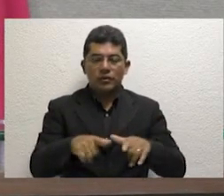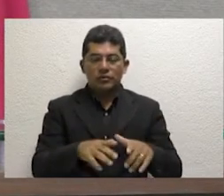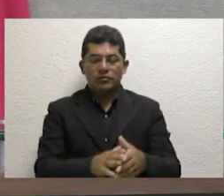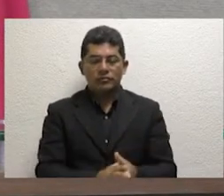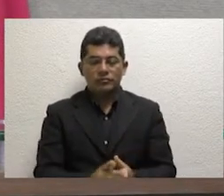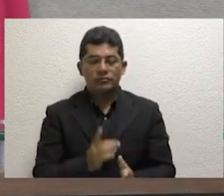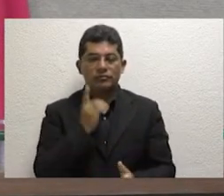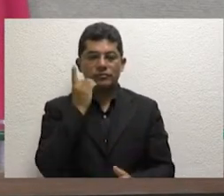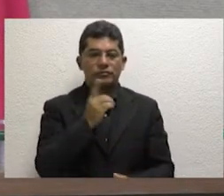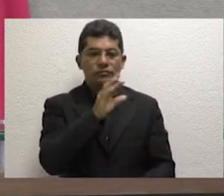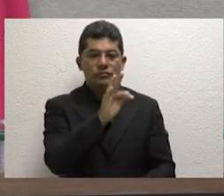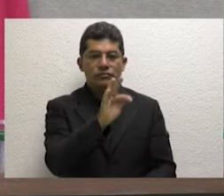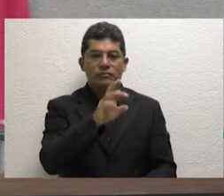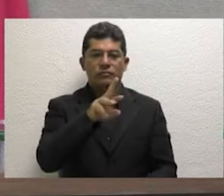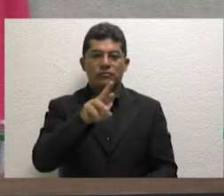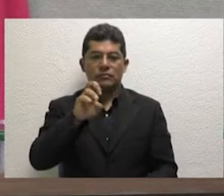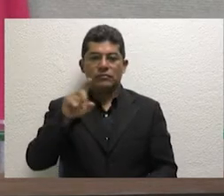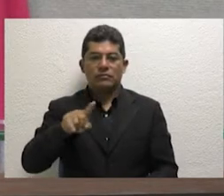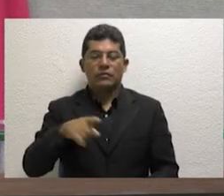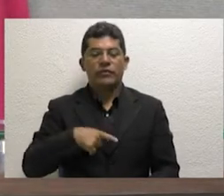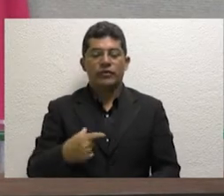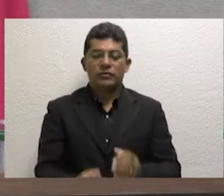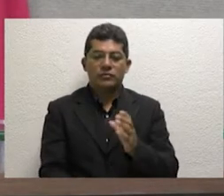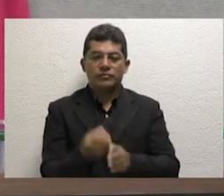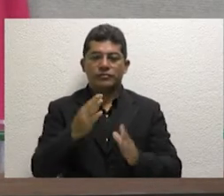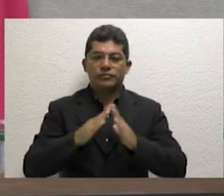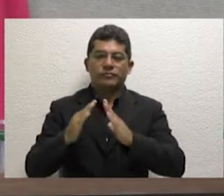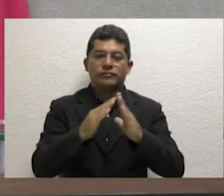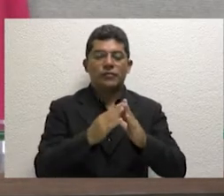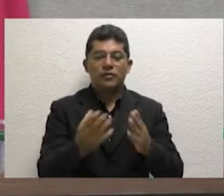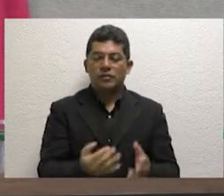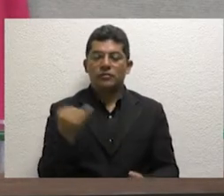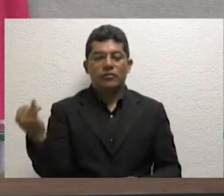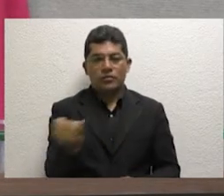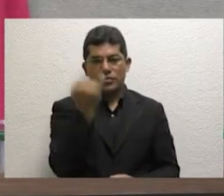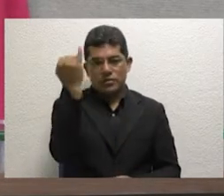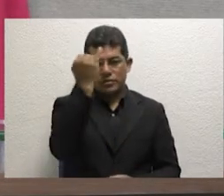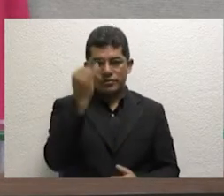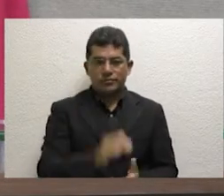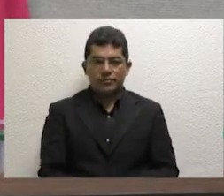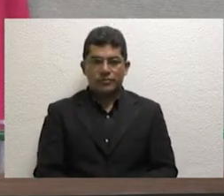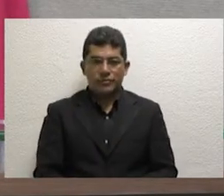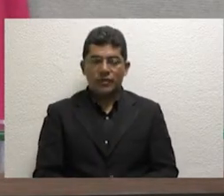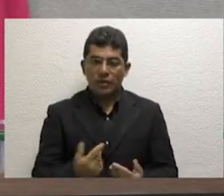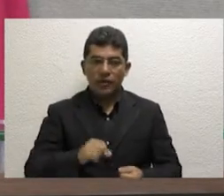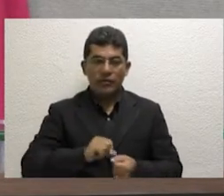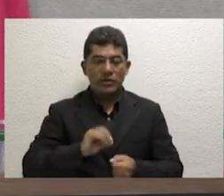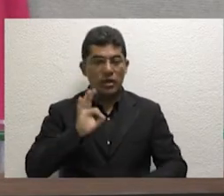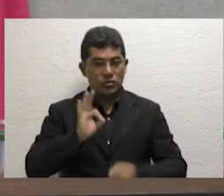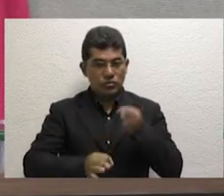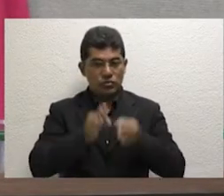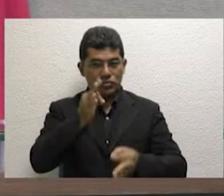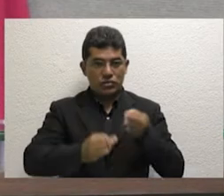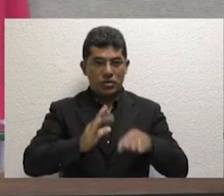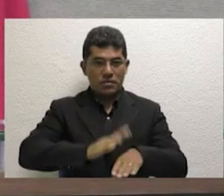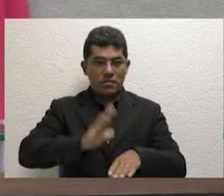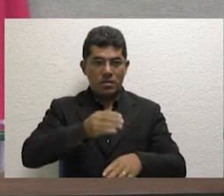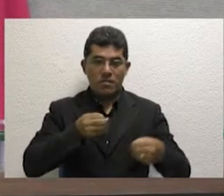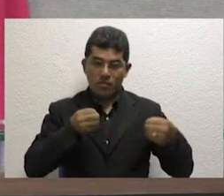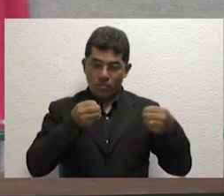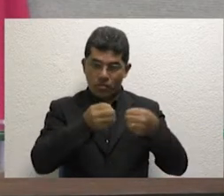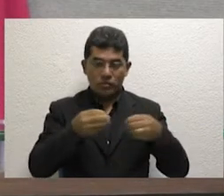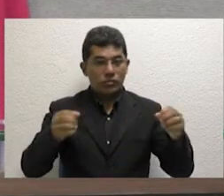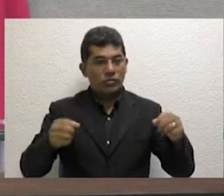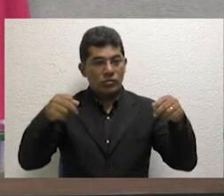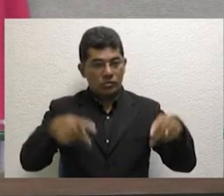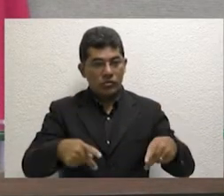deputado Ferraz, vai ser implementada a Defensoria. E isso é muito importante, que é a justiça mais próxima do povo. Eu tenho a certeza que